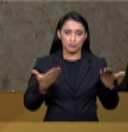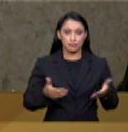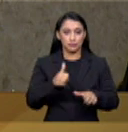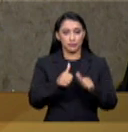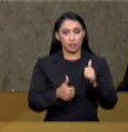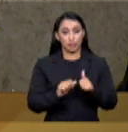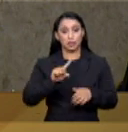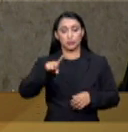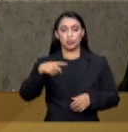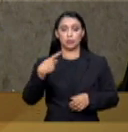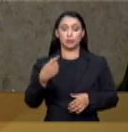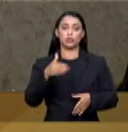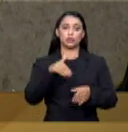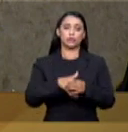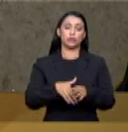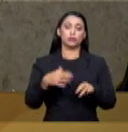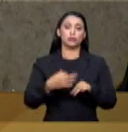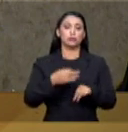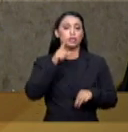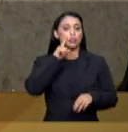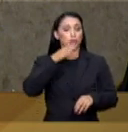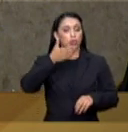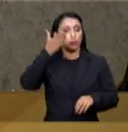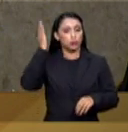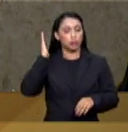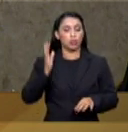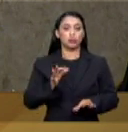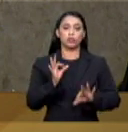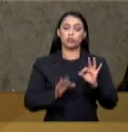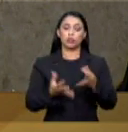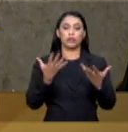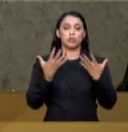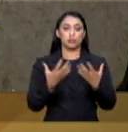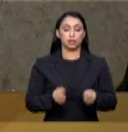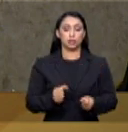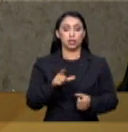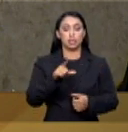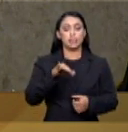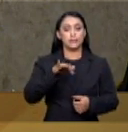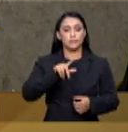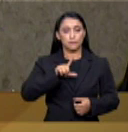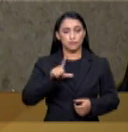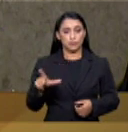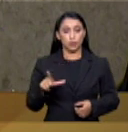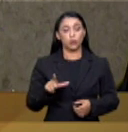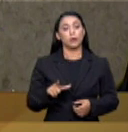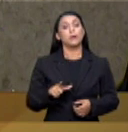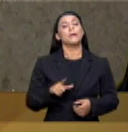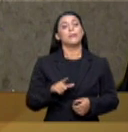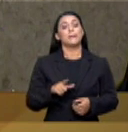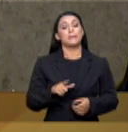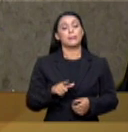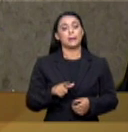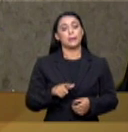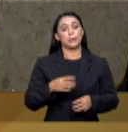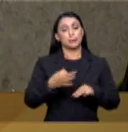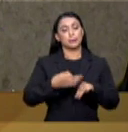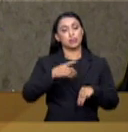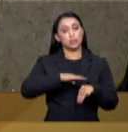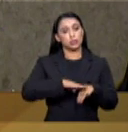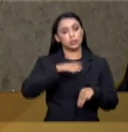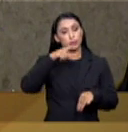o voto do ministro Marco Aurélio, que julgava improcedente a ação civil originária, pediu vista ao ministro Edson